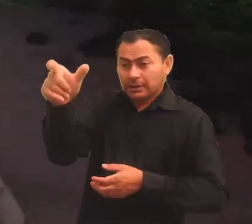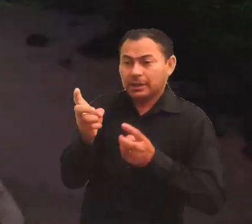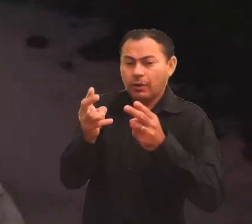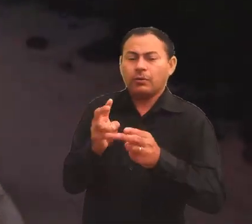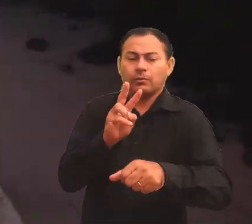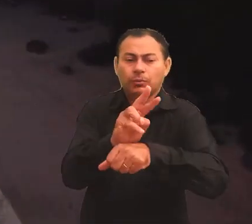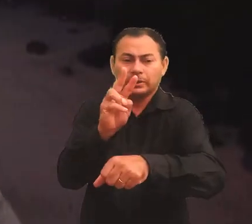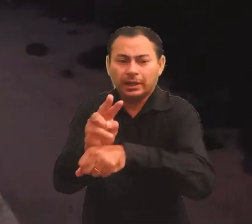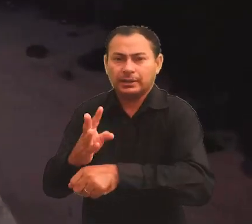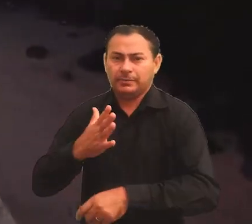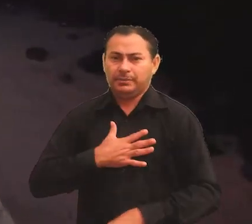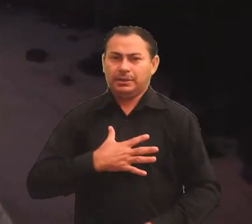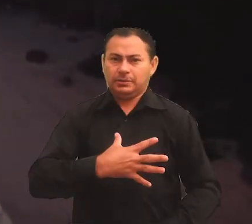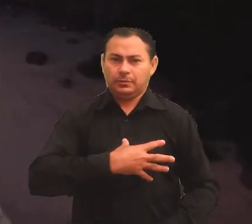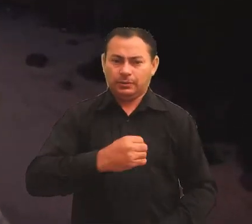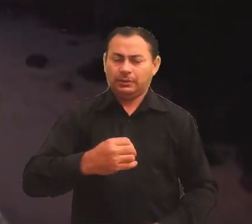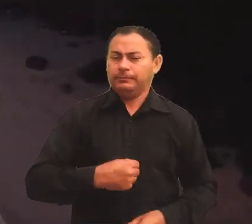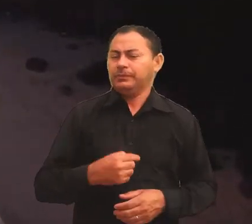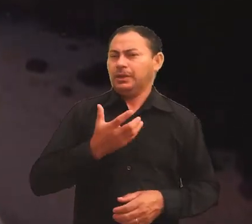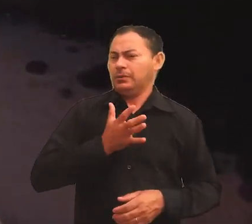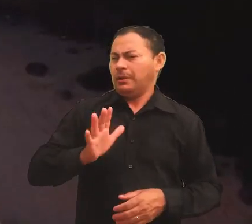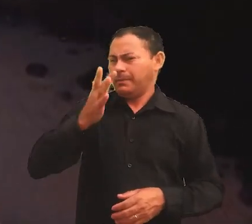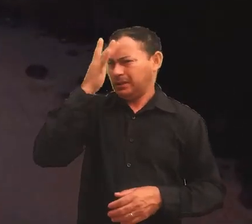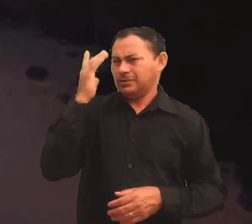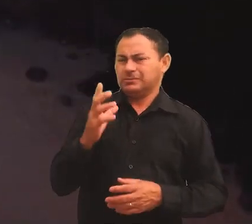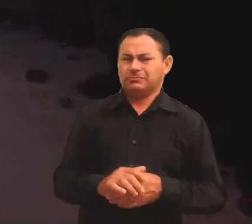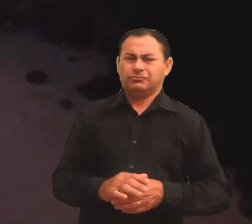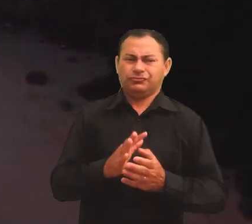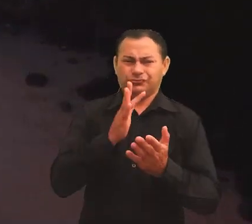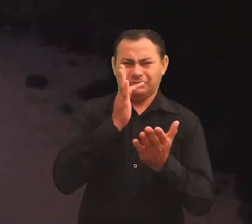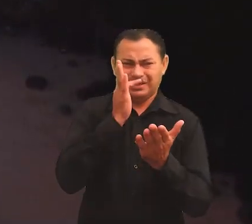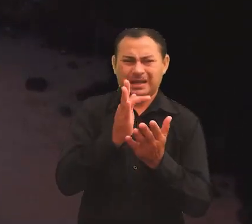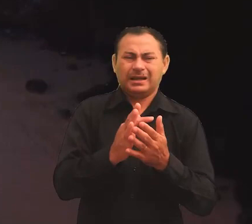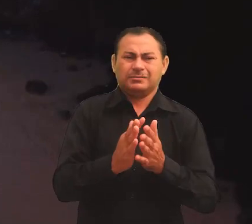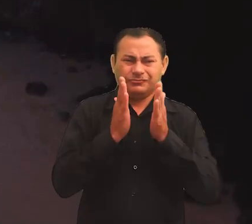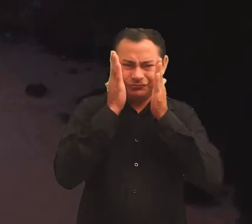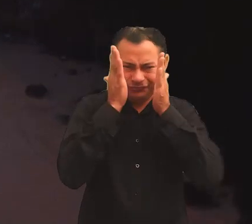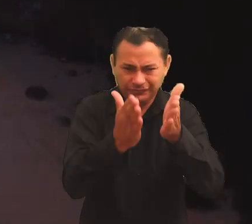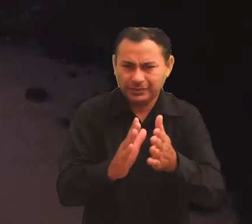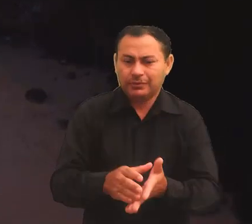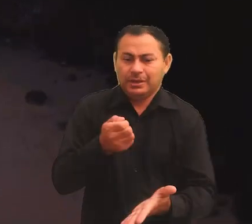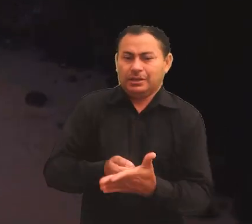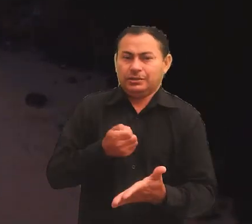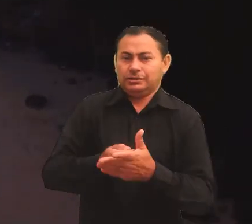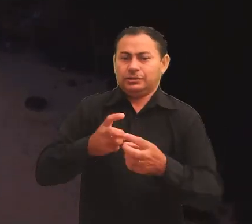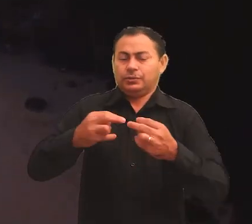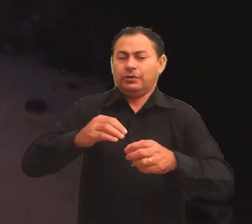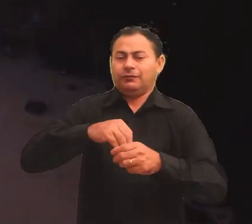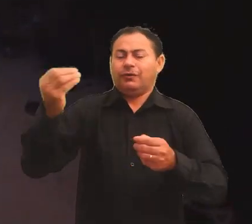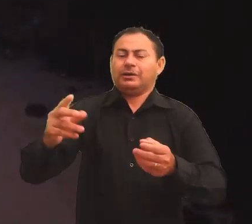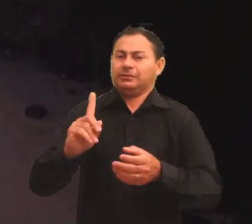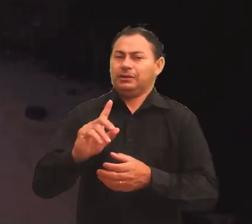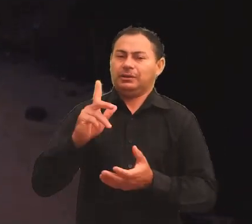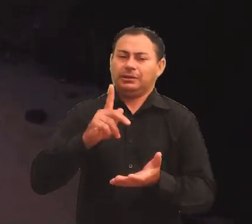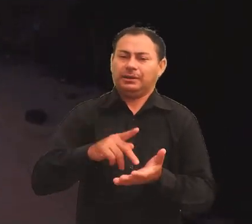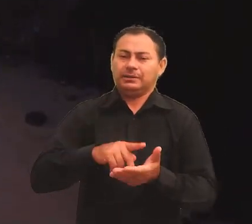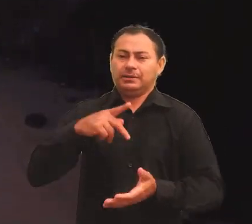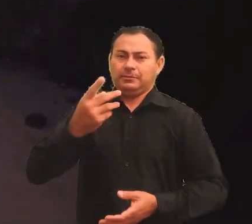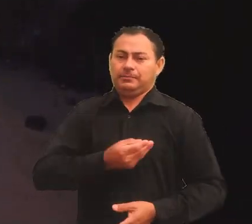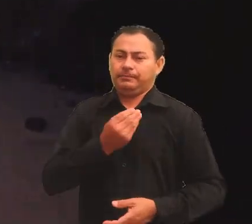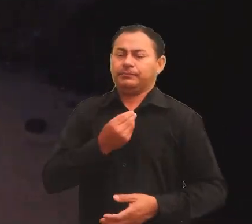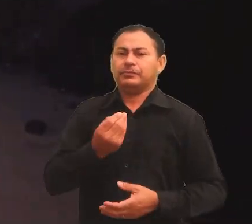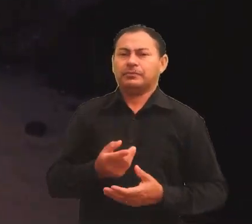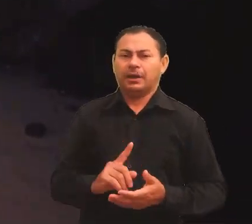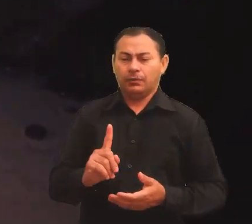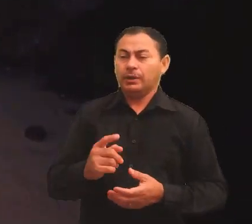cuidar e alimentar minhas ovelhas. Eu não quero alguém perfeccionista, que exija coisas fora da realidade